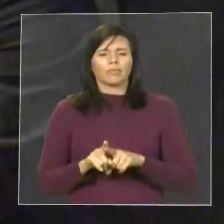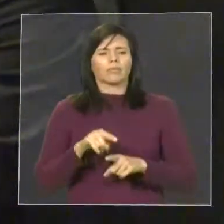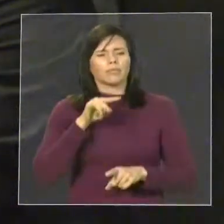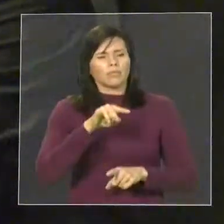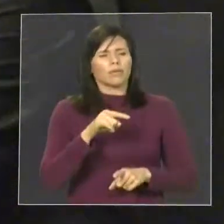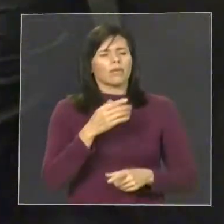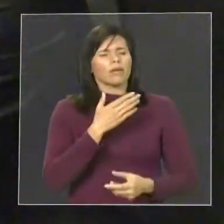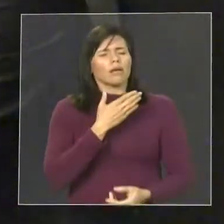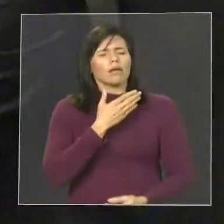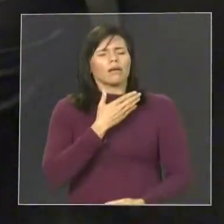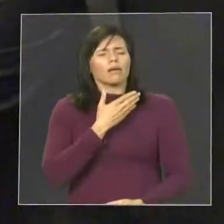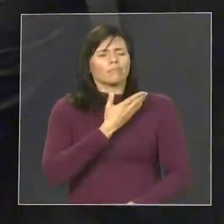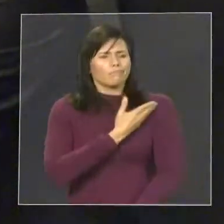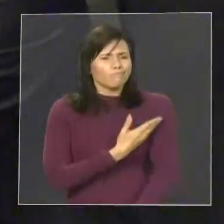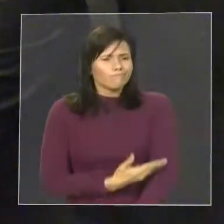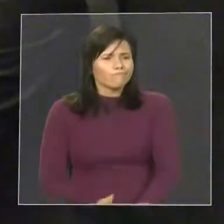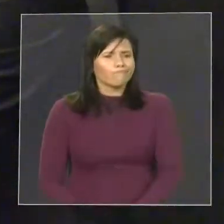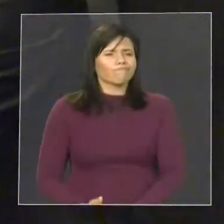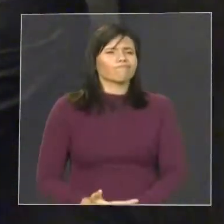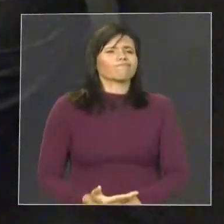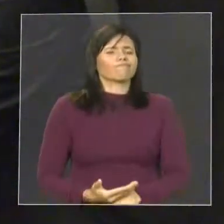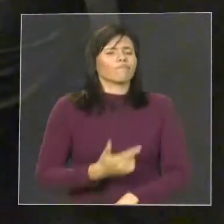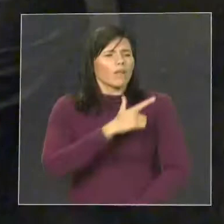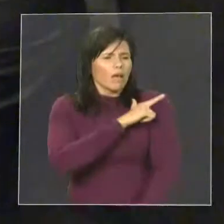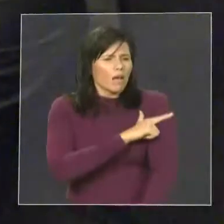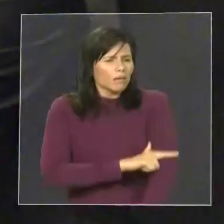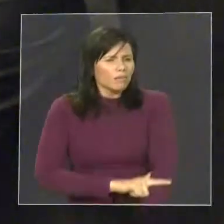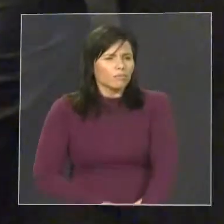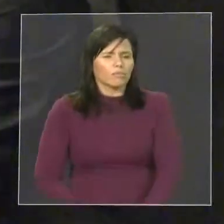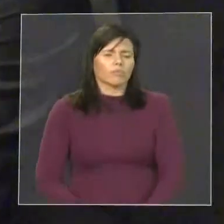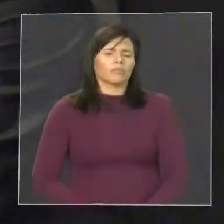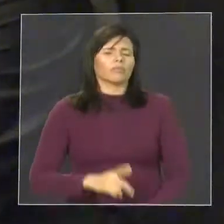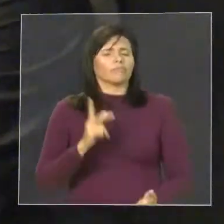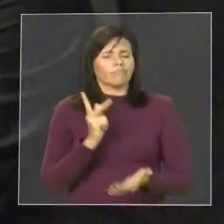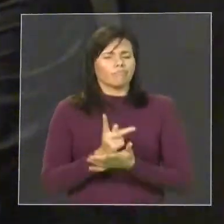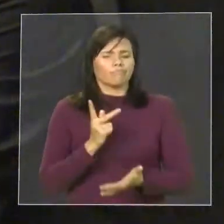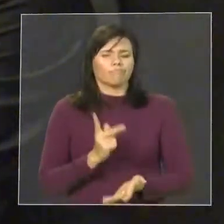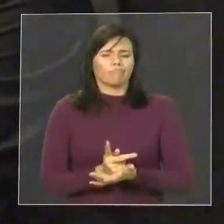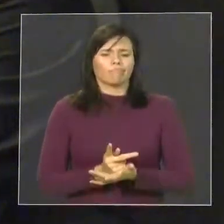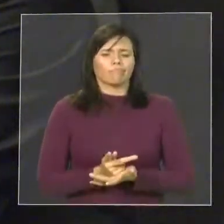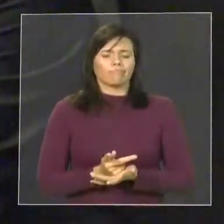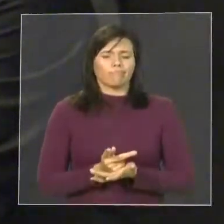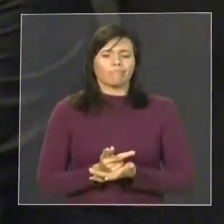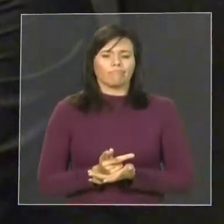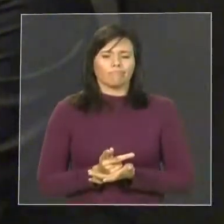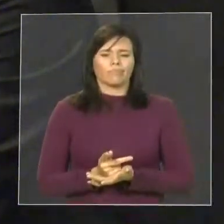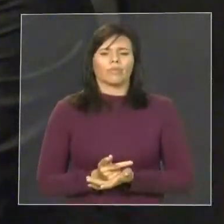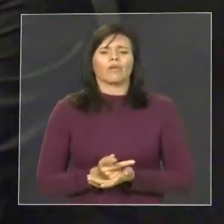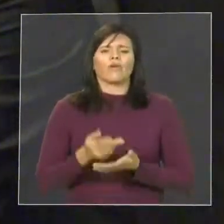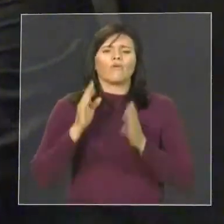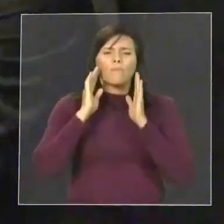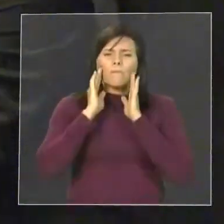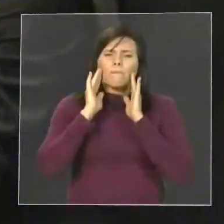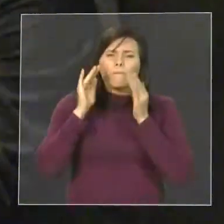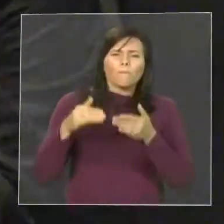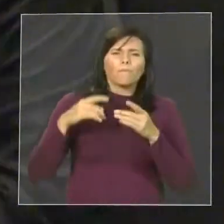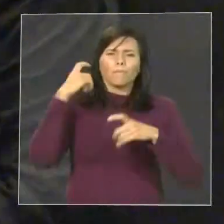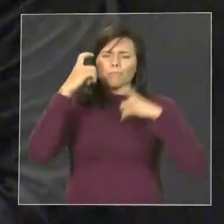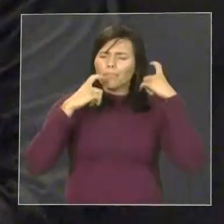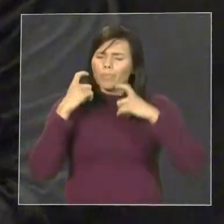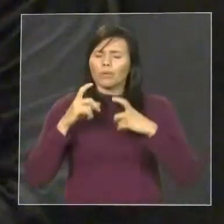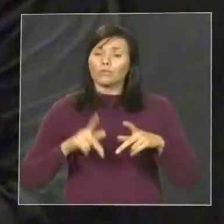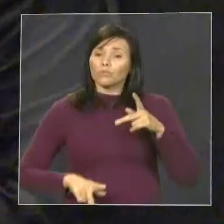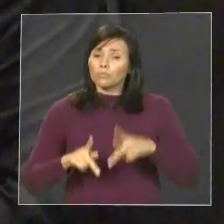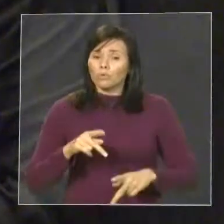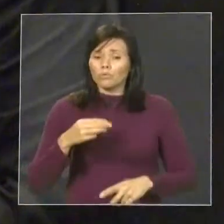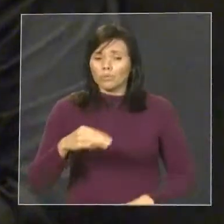cortês, urbana e sempre voltado para as atenções do povo do Maranhão. Então, o PMN